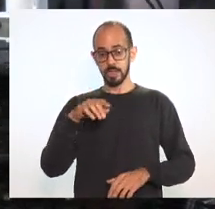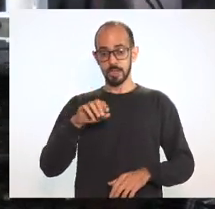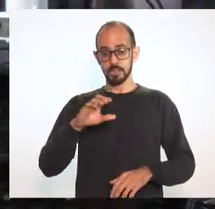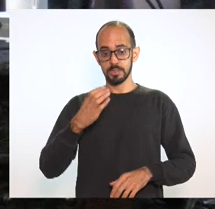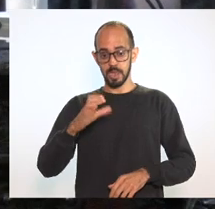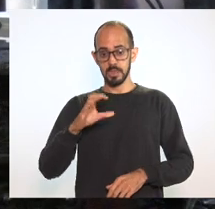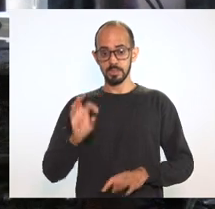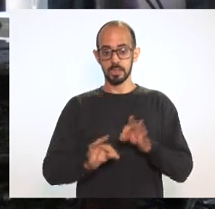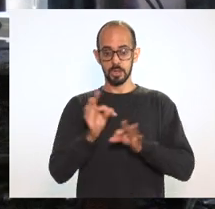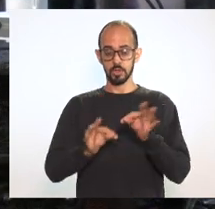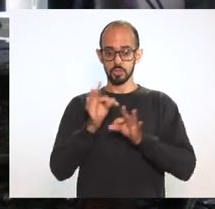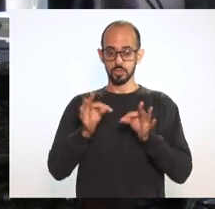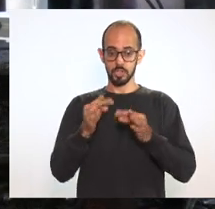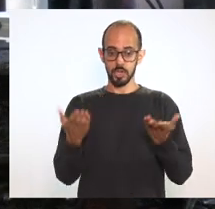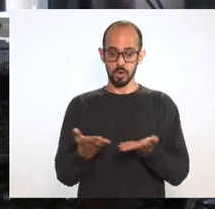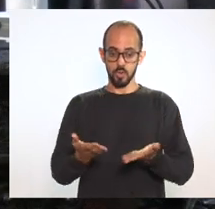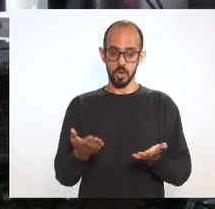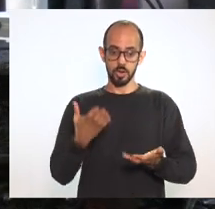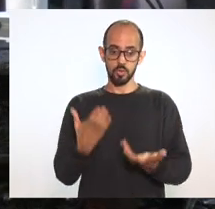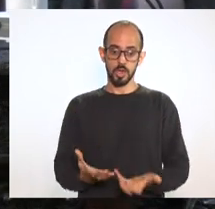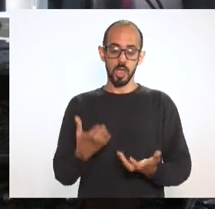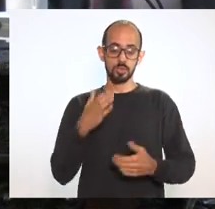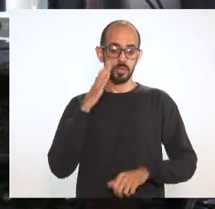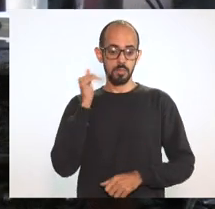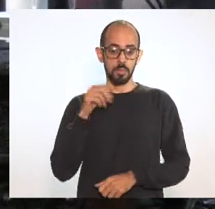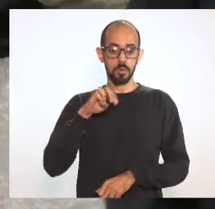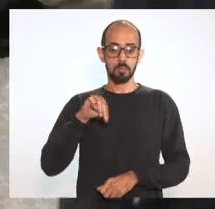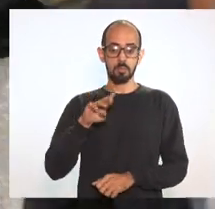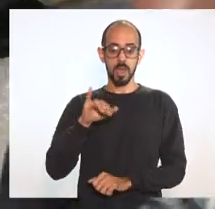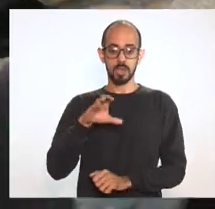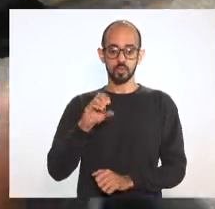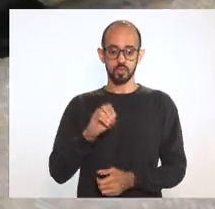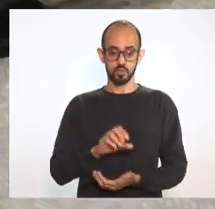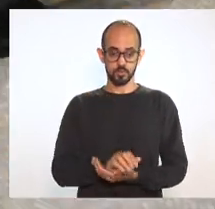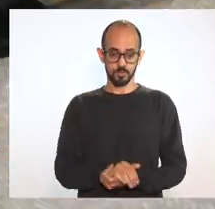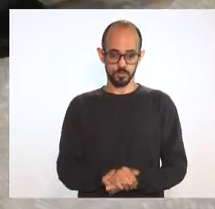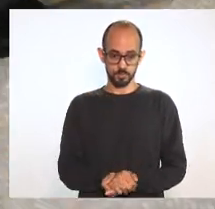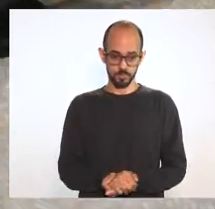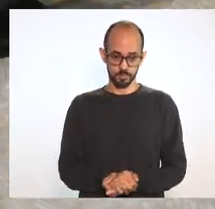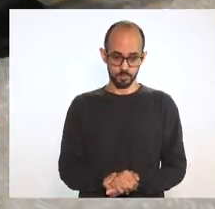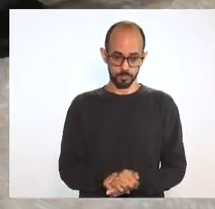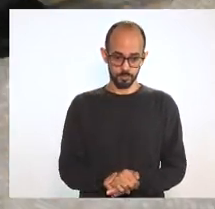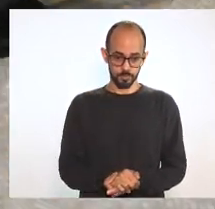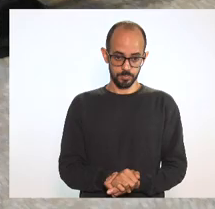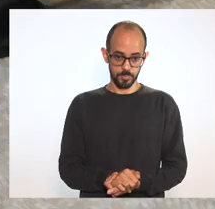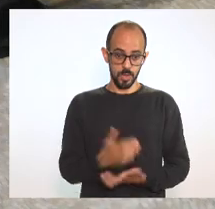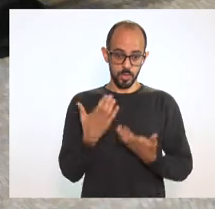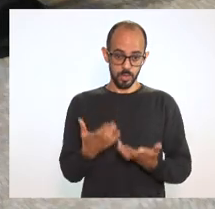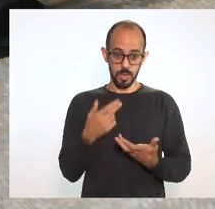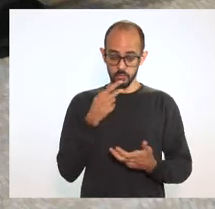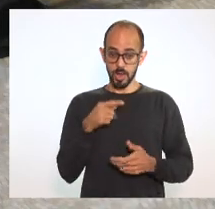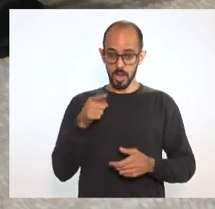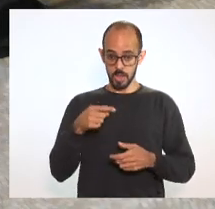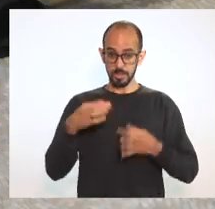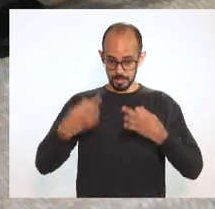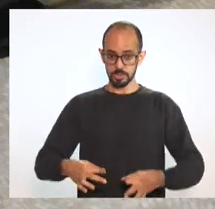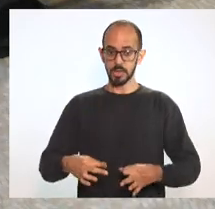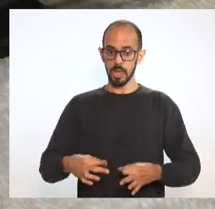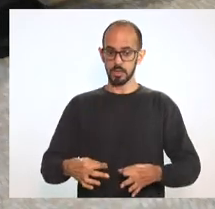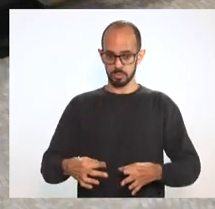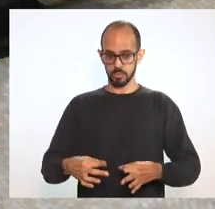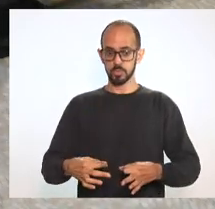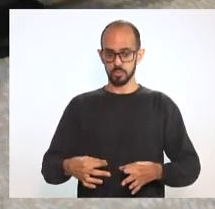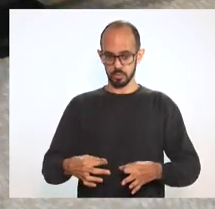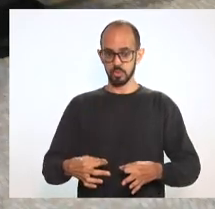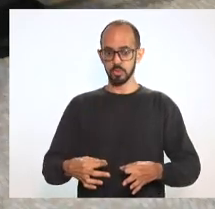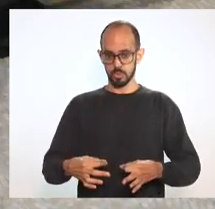aí, quero ouvir agora o deputado Márcio Pacheco. Senhor presidente, primeiro eu quero dizer que é acertada a medida.